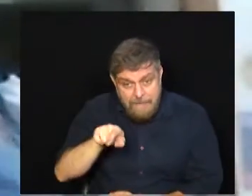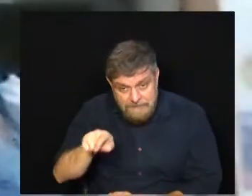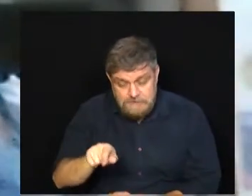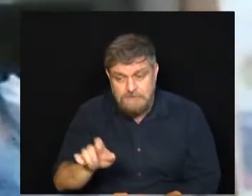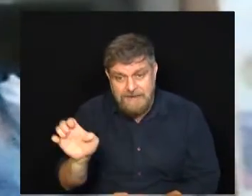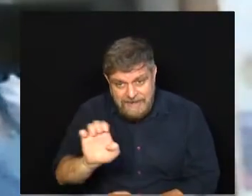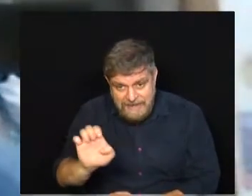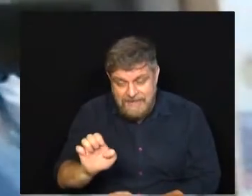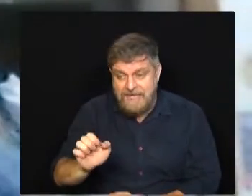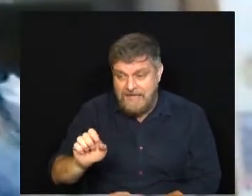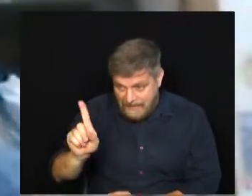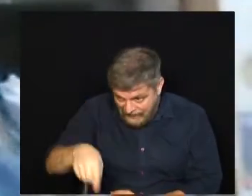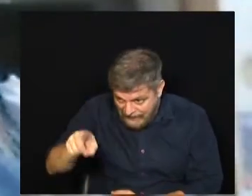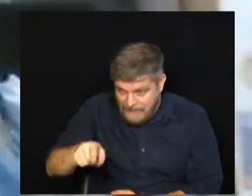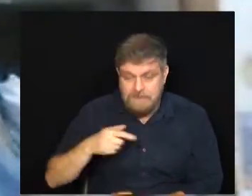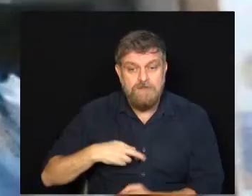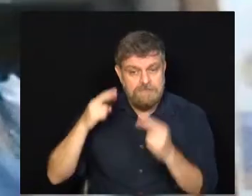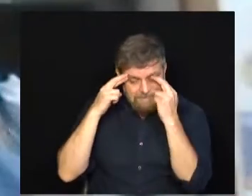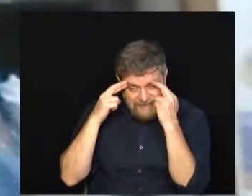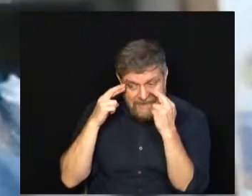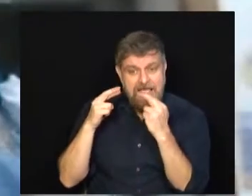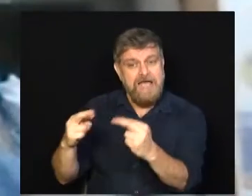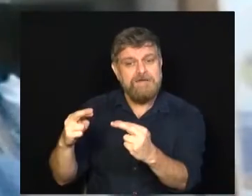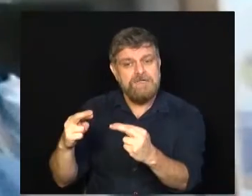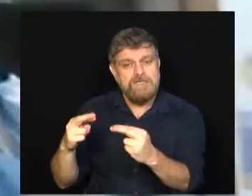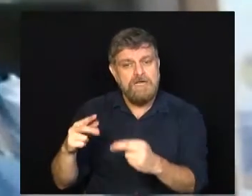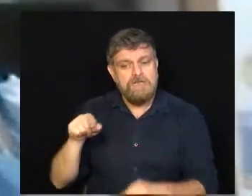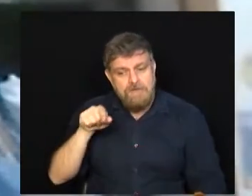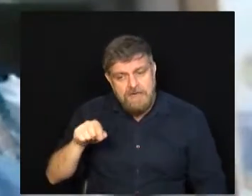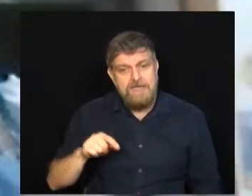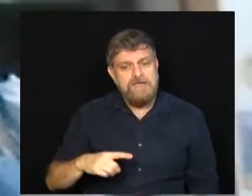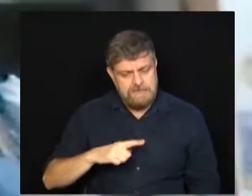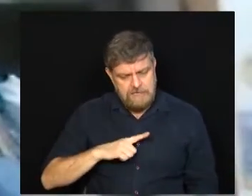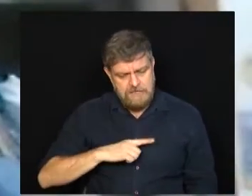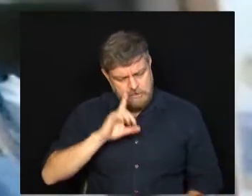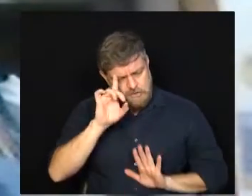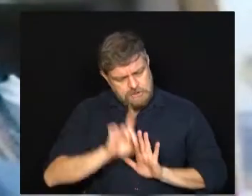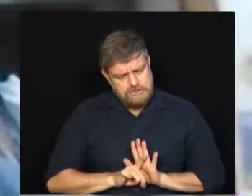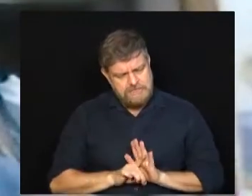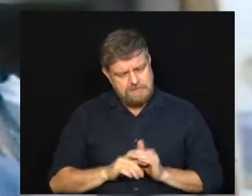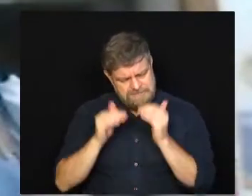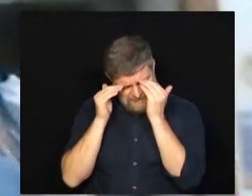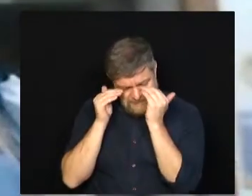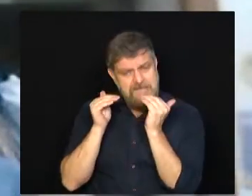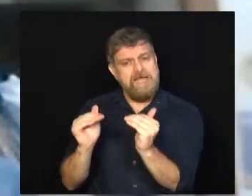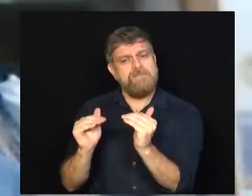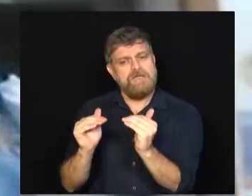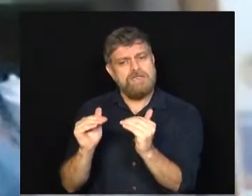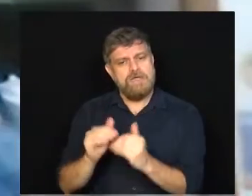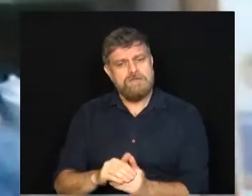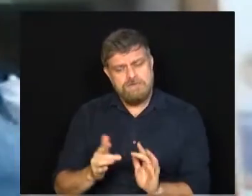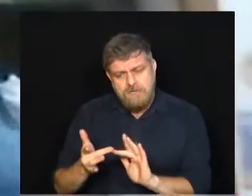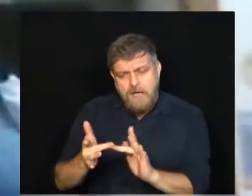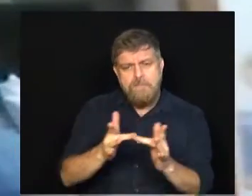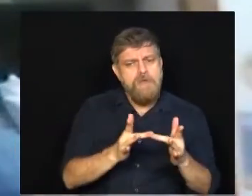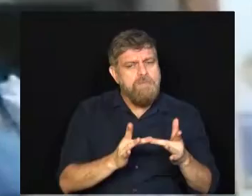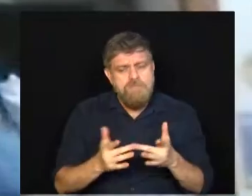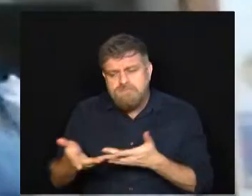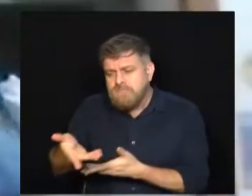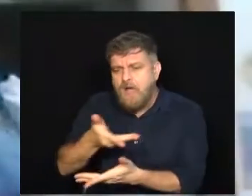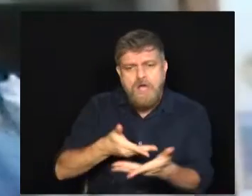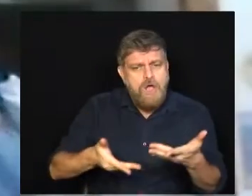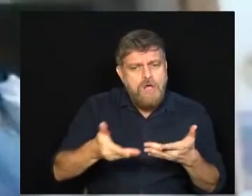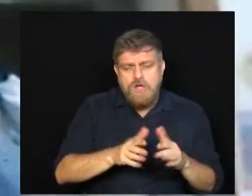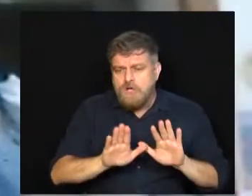respeitado no ambiente, na convivência, o reconhecimento do direito ao respeito, do direito à convivência e nada mais.